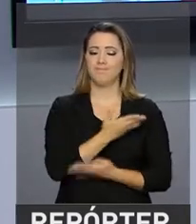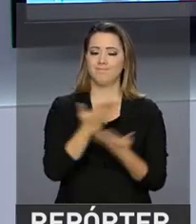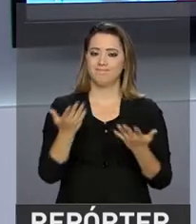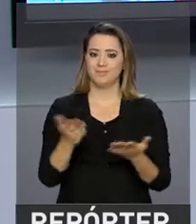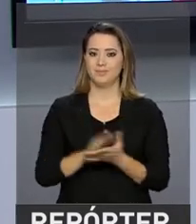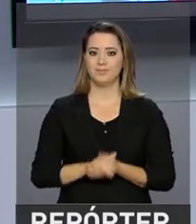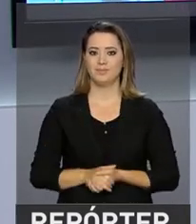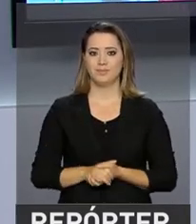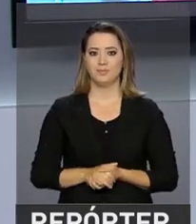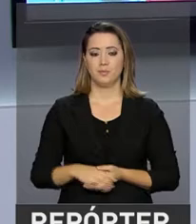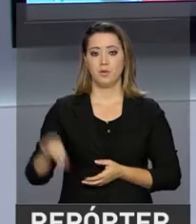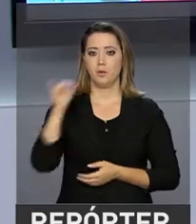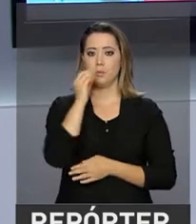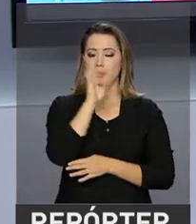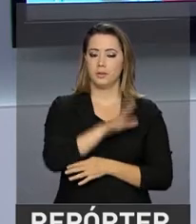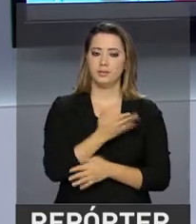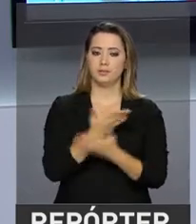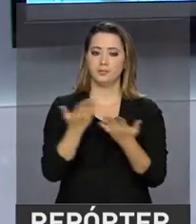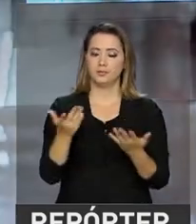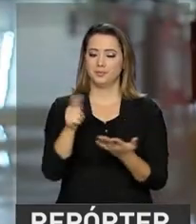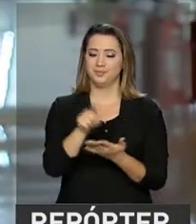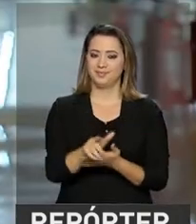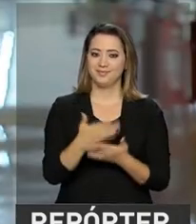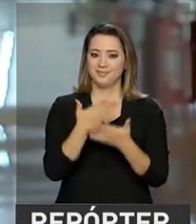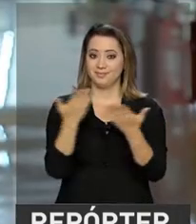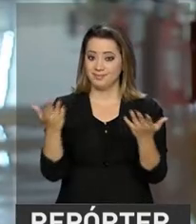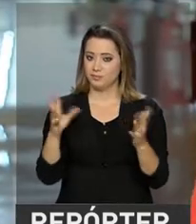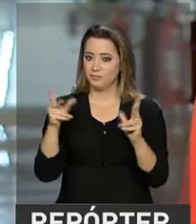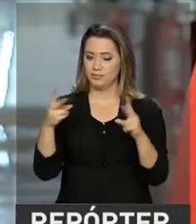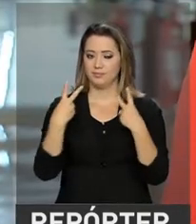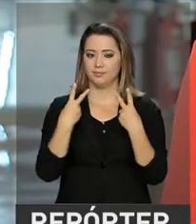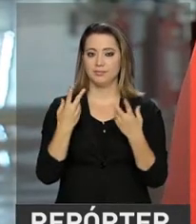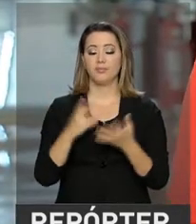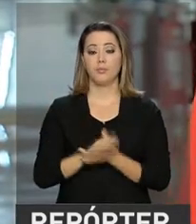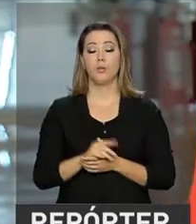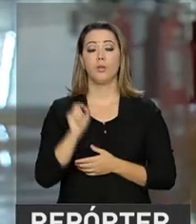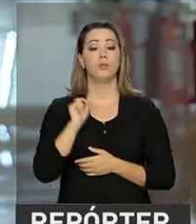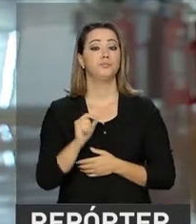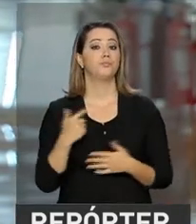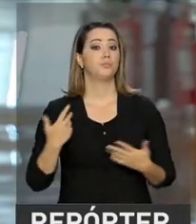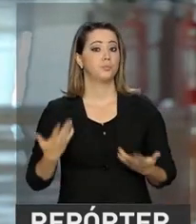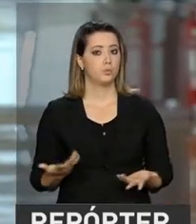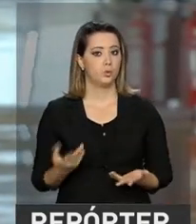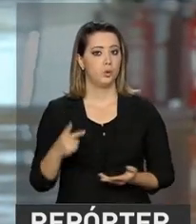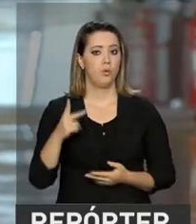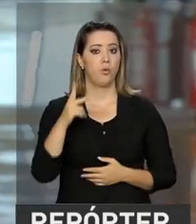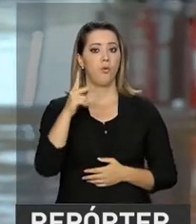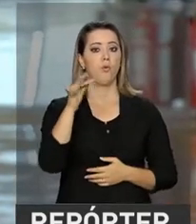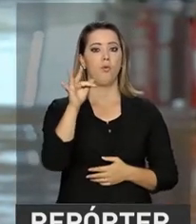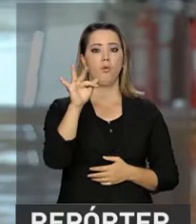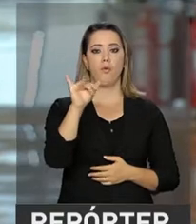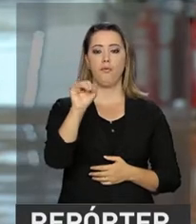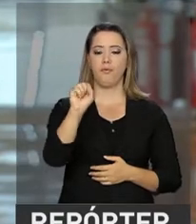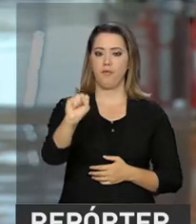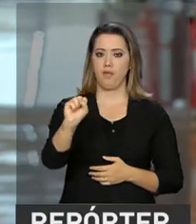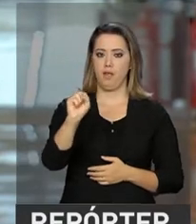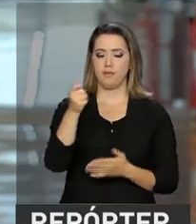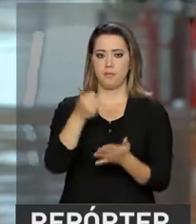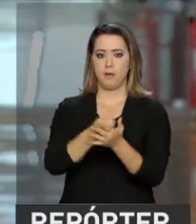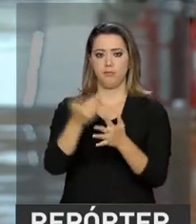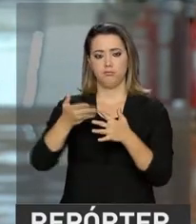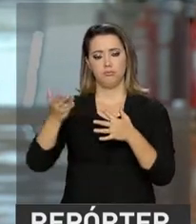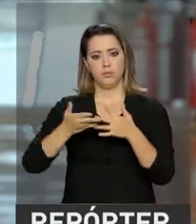mais uma vez à la roberto boa tarde novamente batalha também a todos que nos acompanham bom pois é o fies financia cursos superiores em